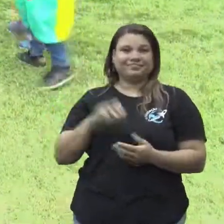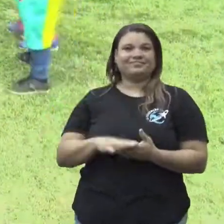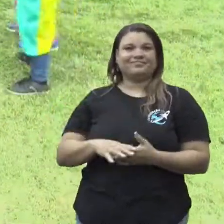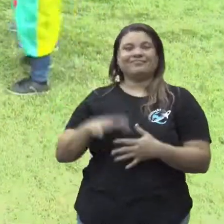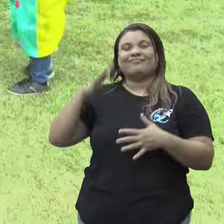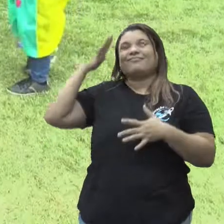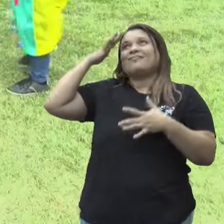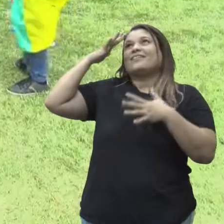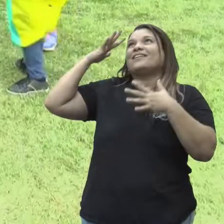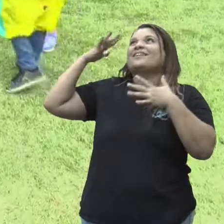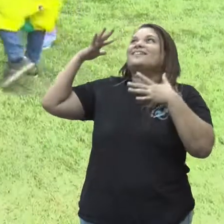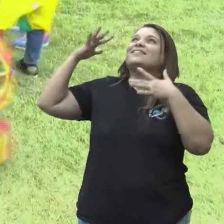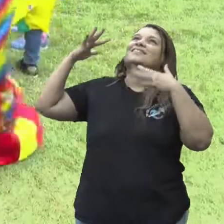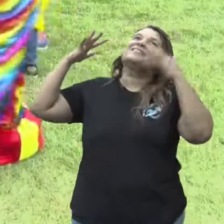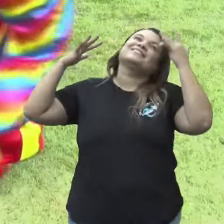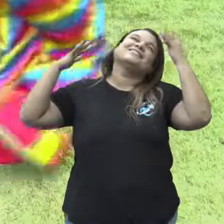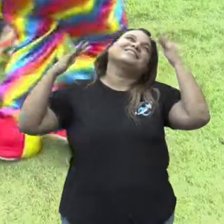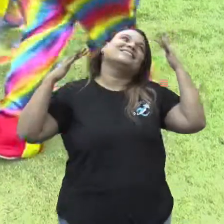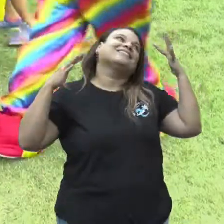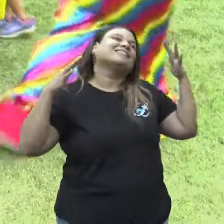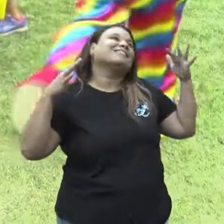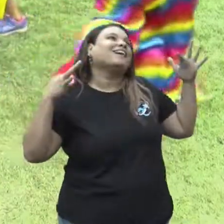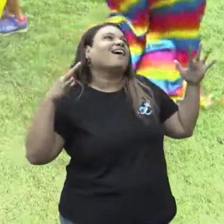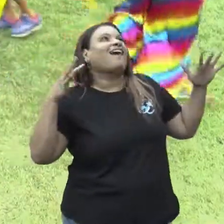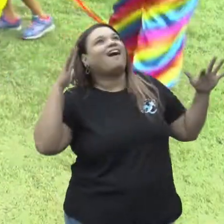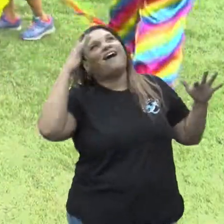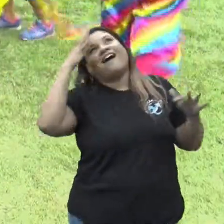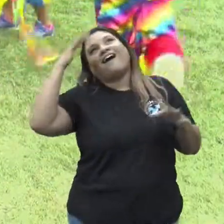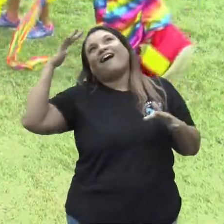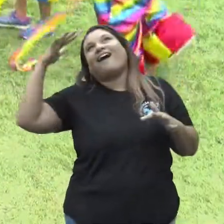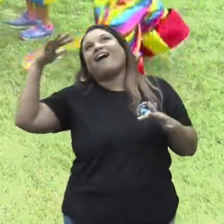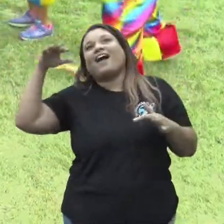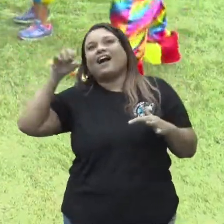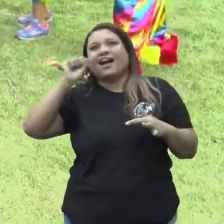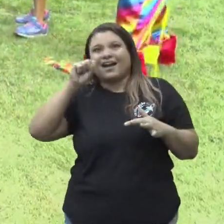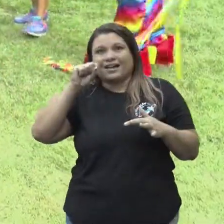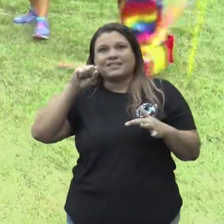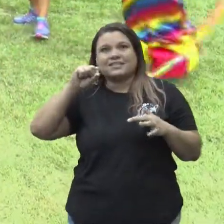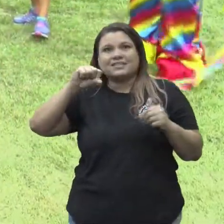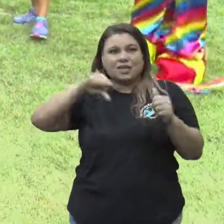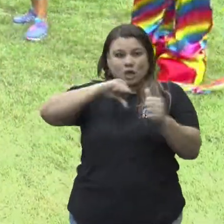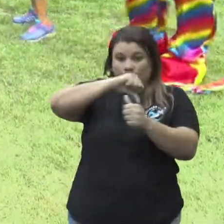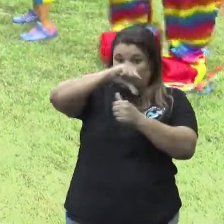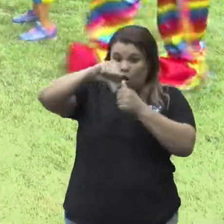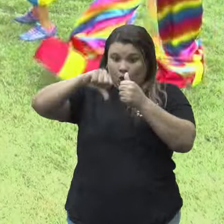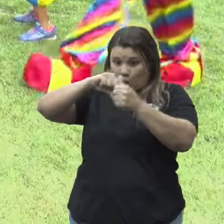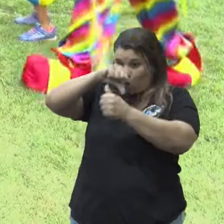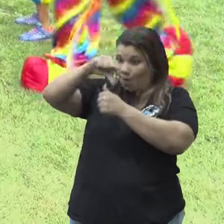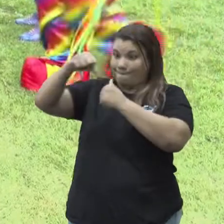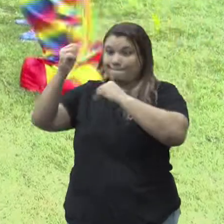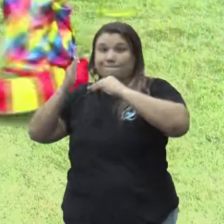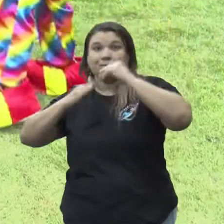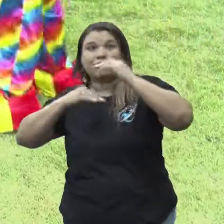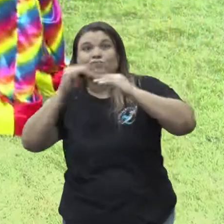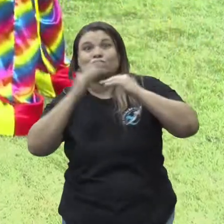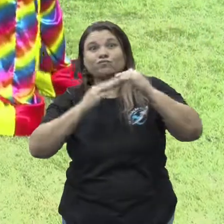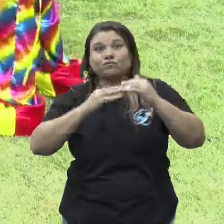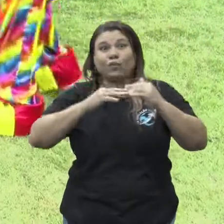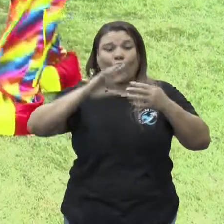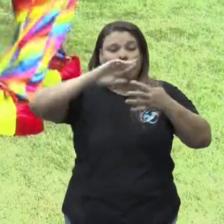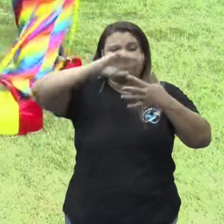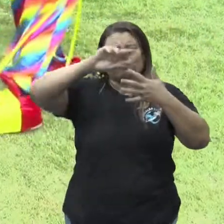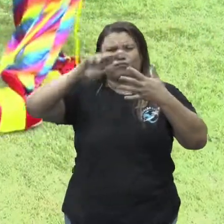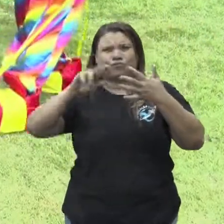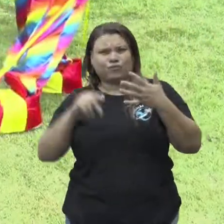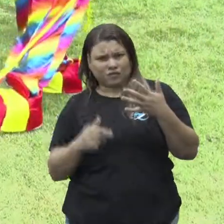Sonhava ser equilibrista, mágico malabarista. Eu queria ser artista